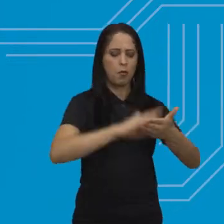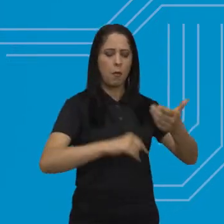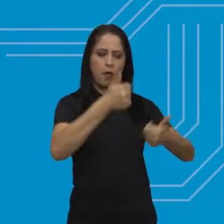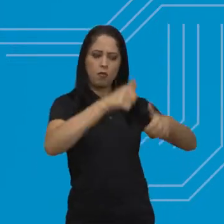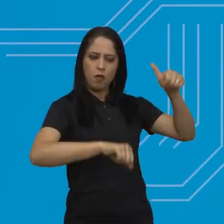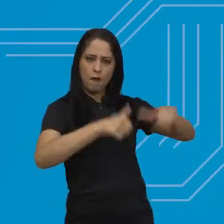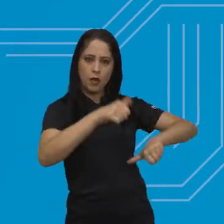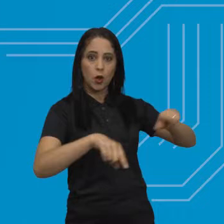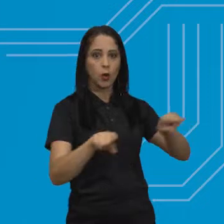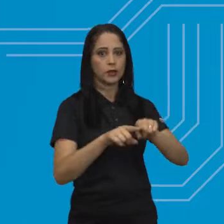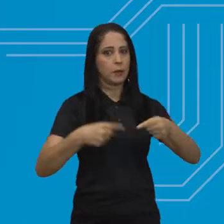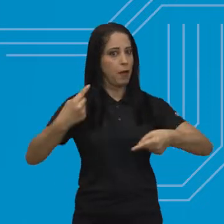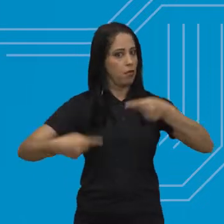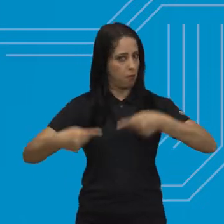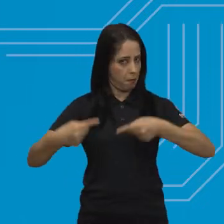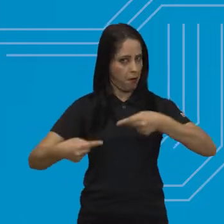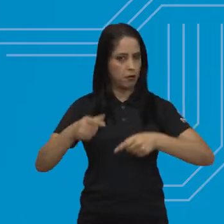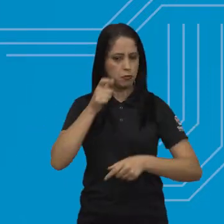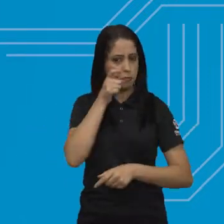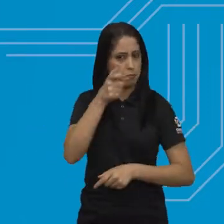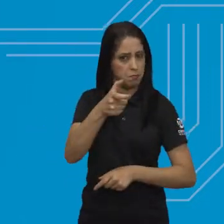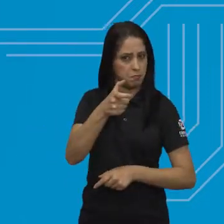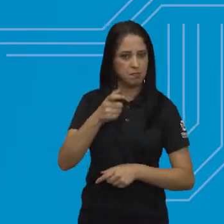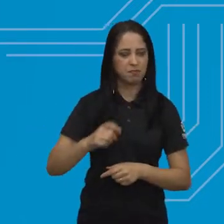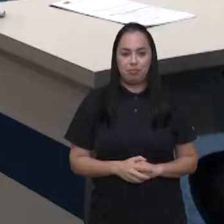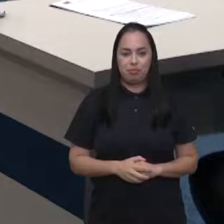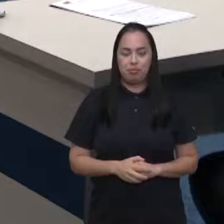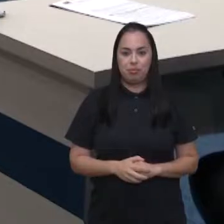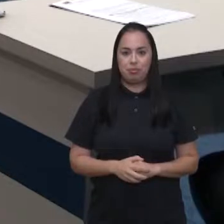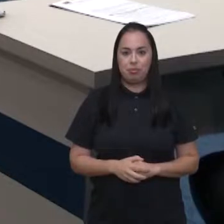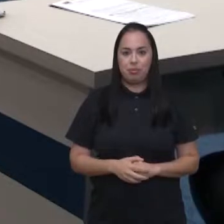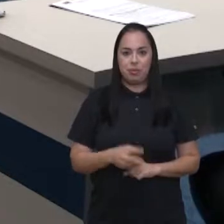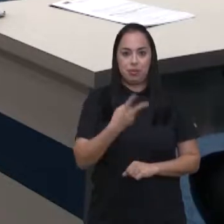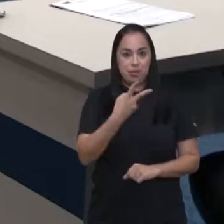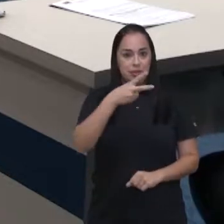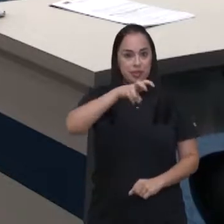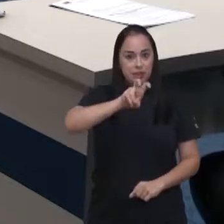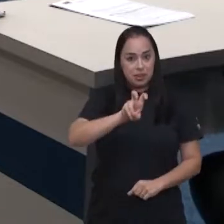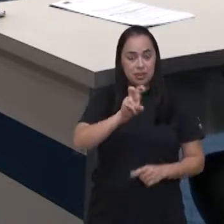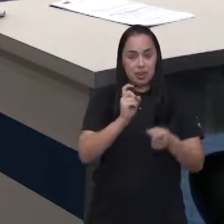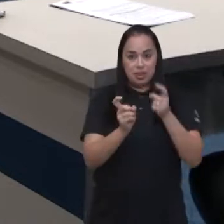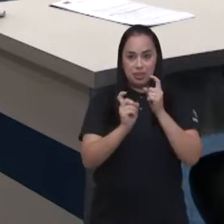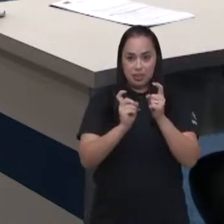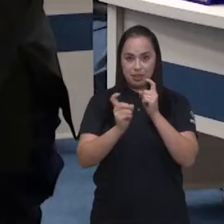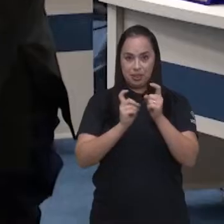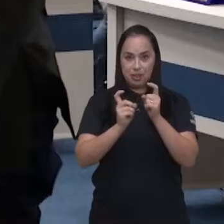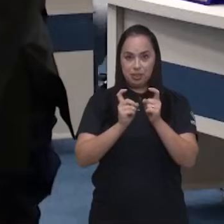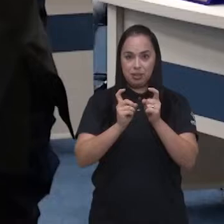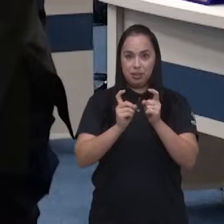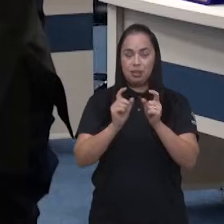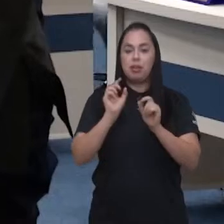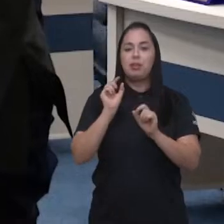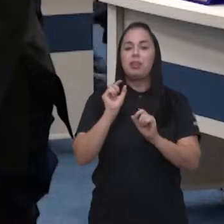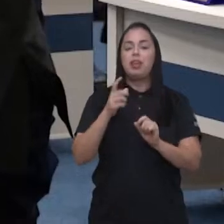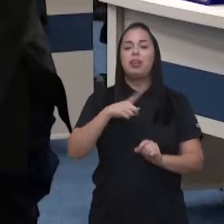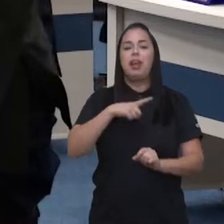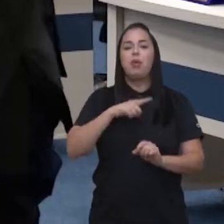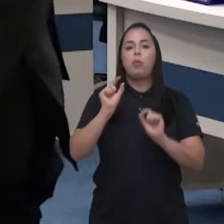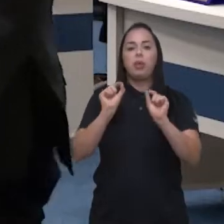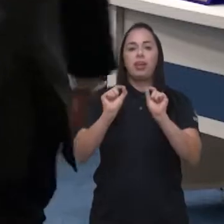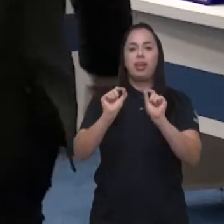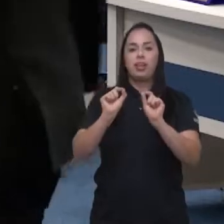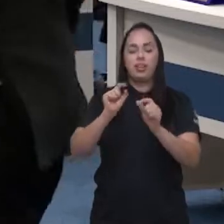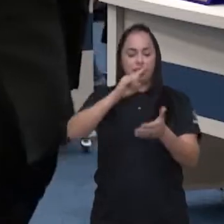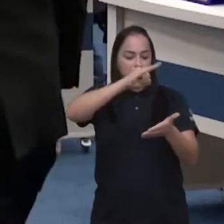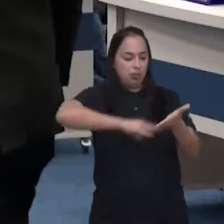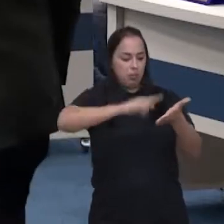documentos e também o debate de assuntos de interesse público a 25ª sessão do ano foi marcada pela votação